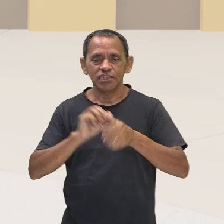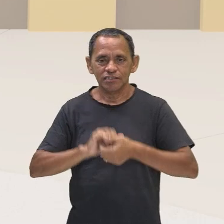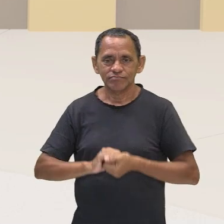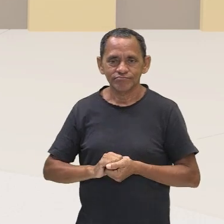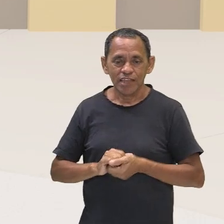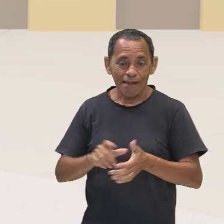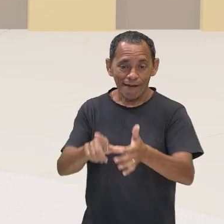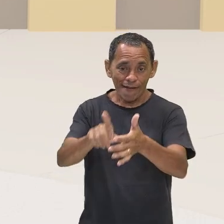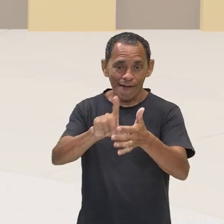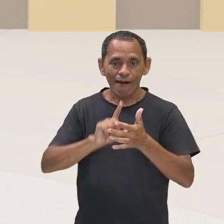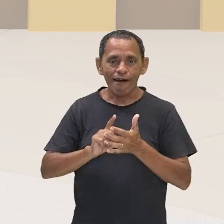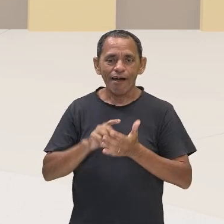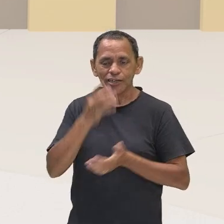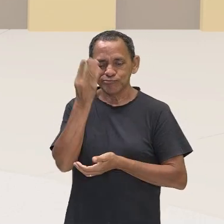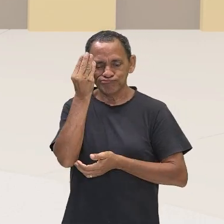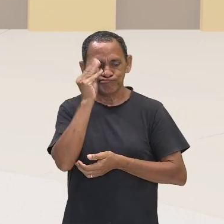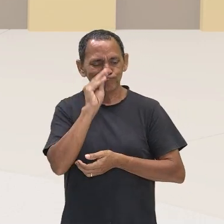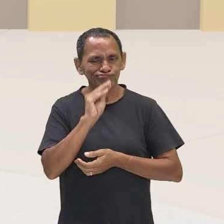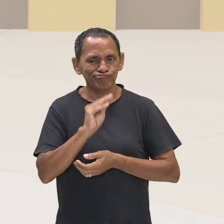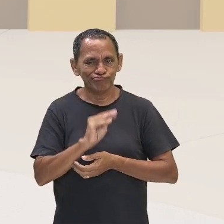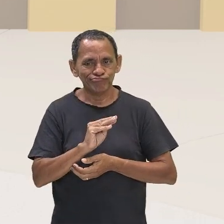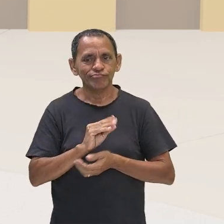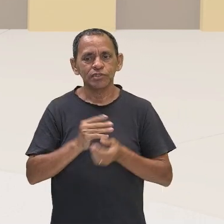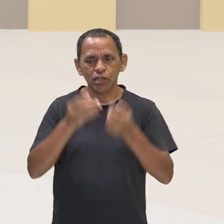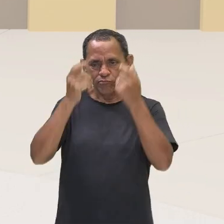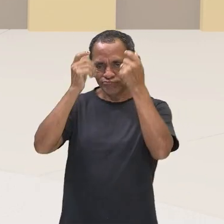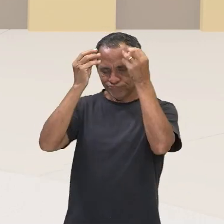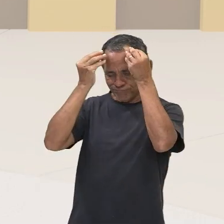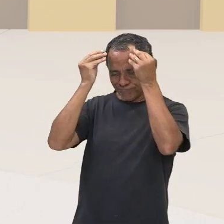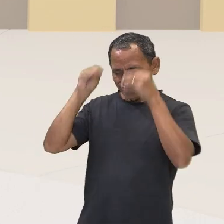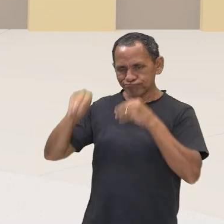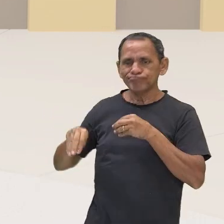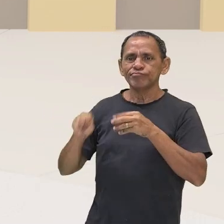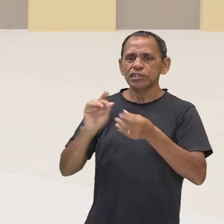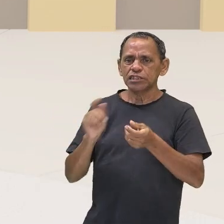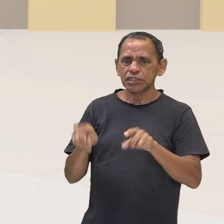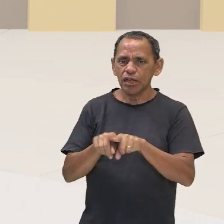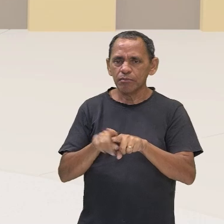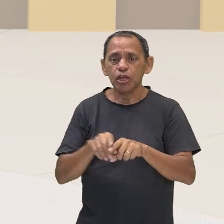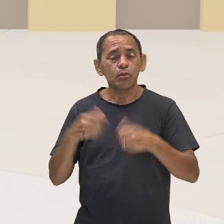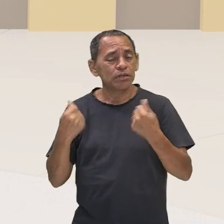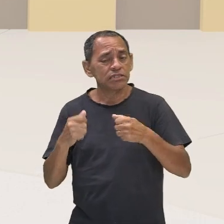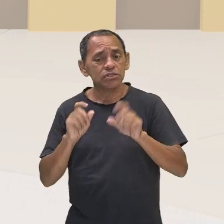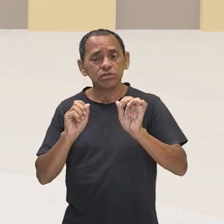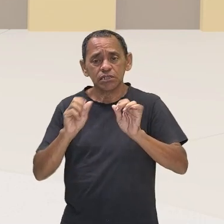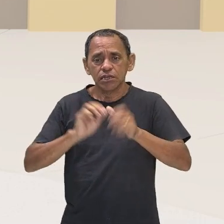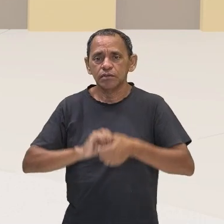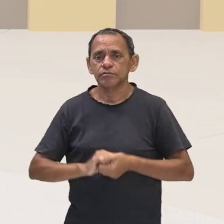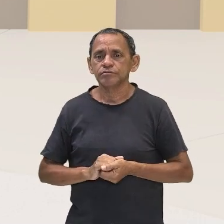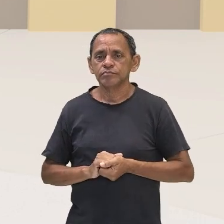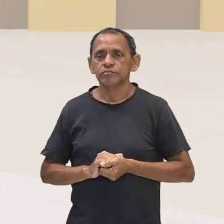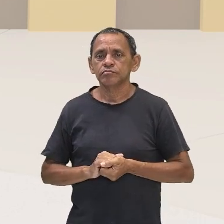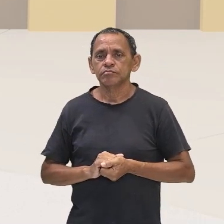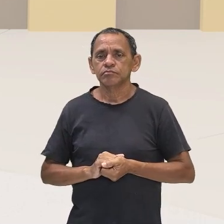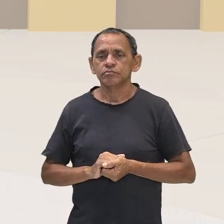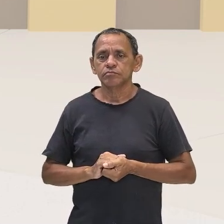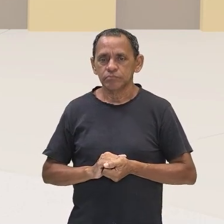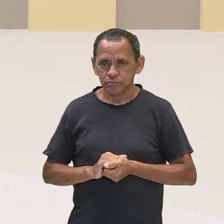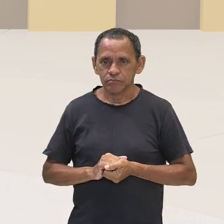muito fácil querer desistir, é mais confortável desistir, né? Então, a gente precisa do controle emocional